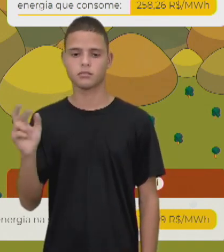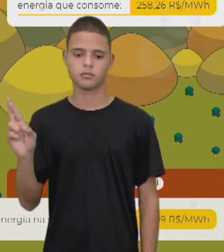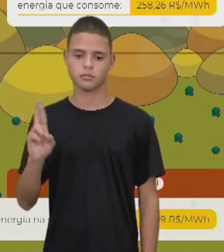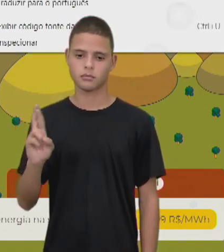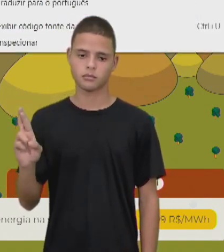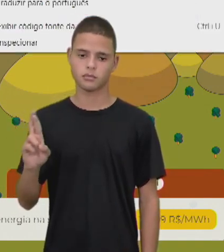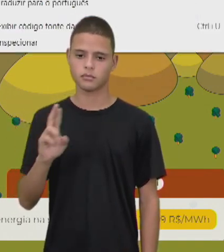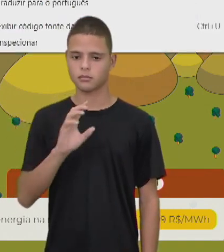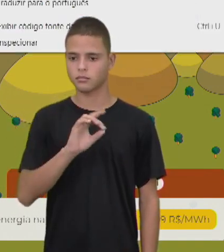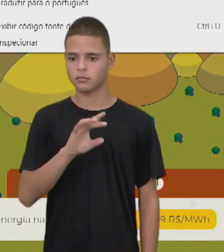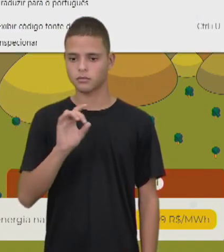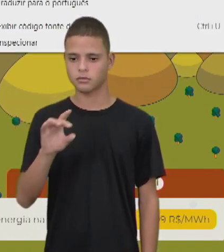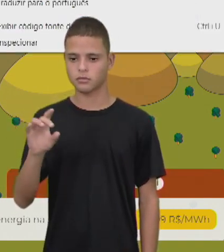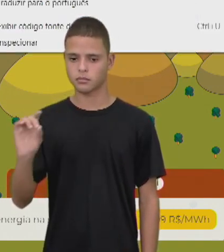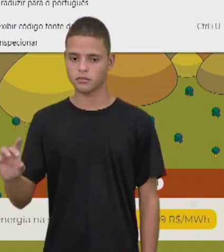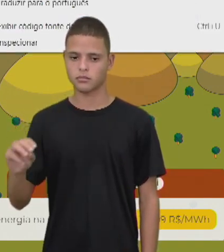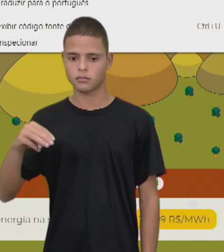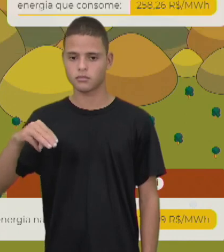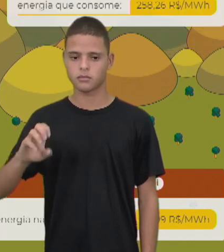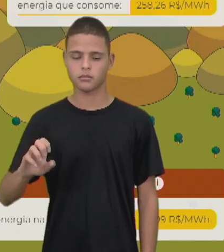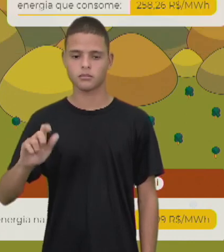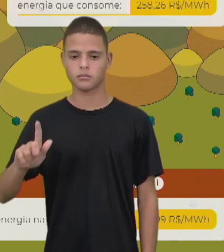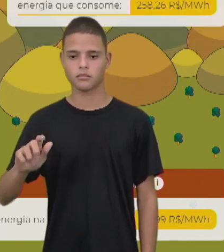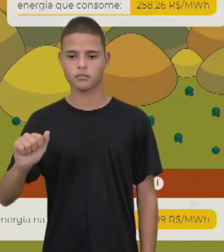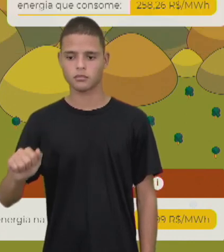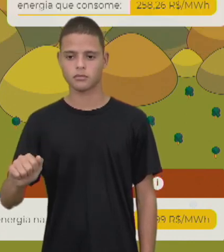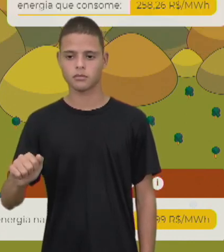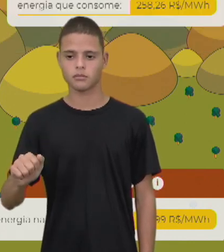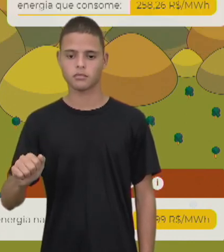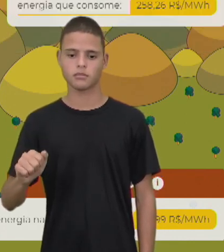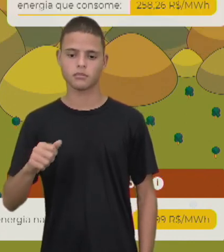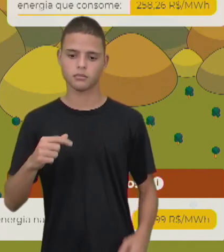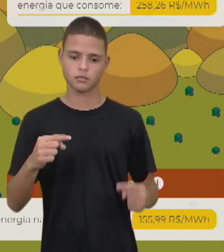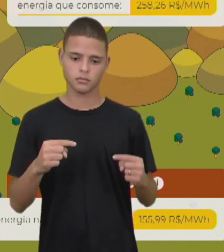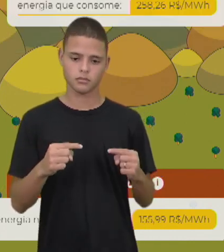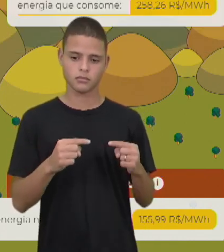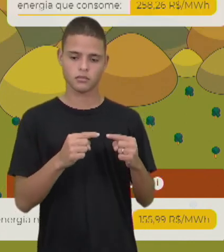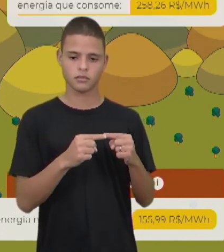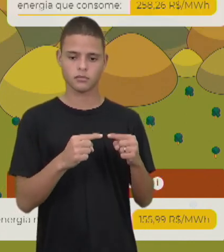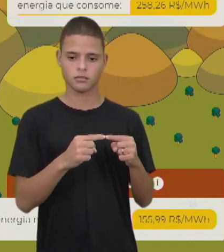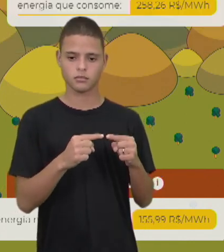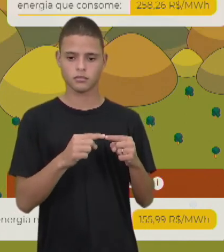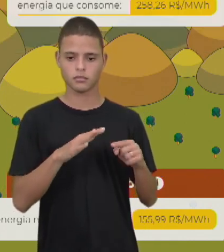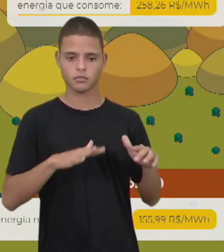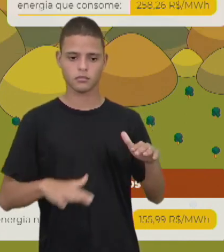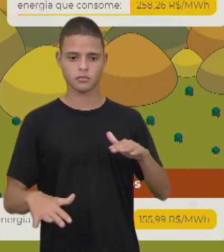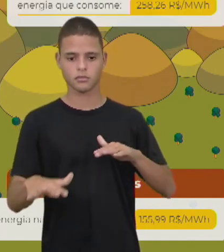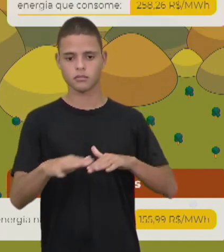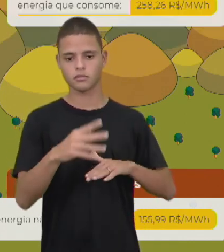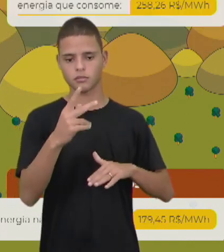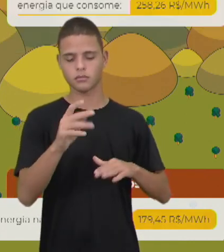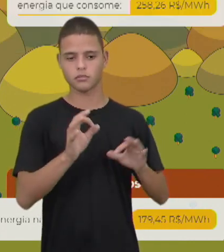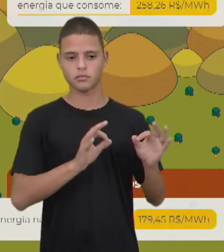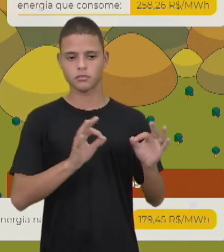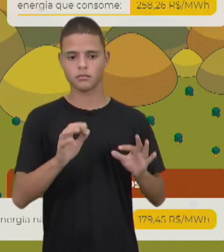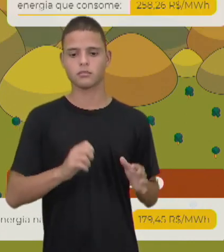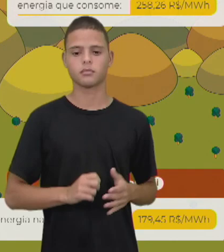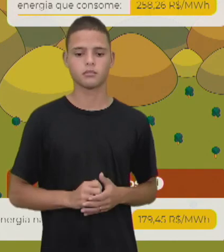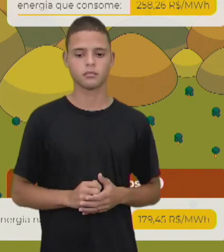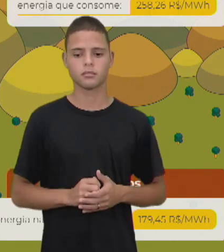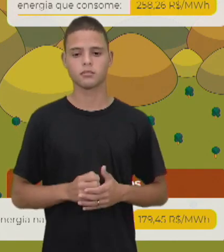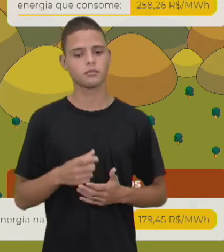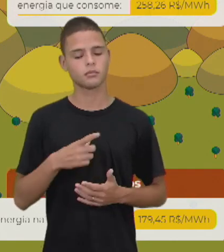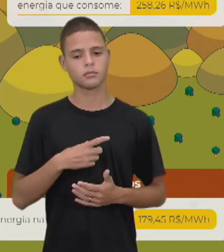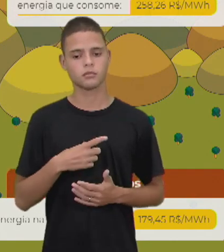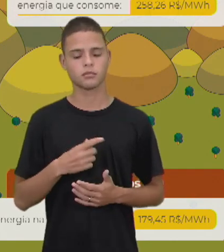R$258 por cada megawatt-hora. Quando você combinar essas suas usinas aqui nesse seu projeto, você vai ter o preço